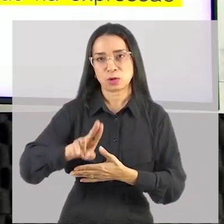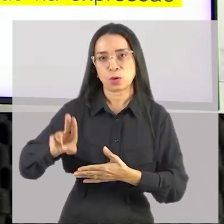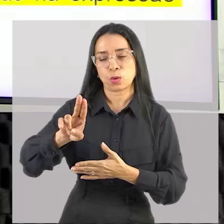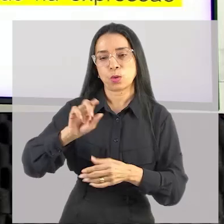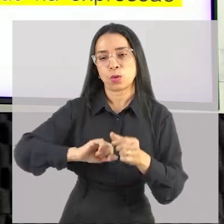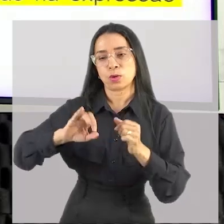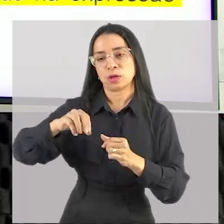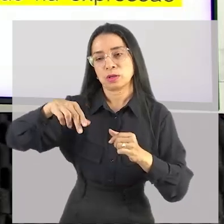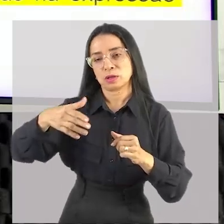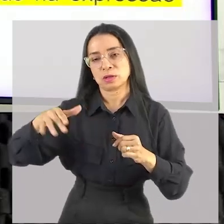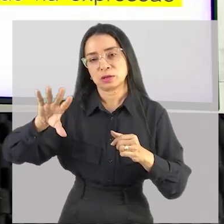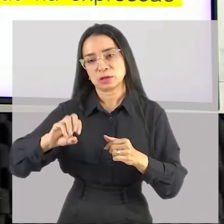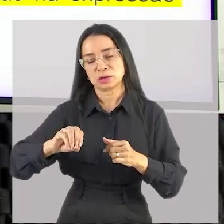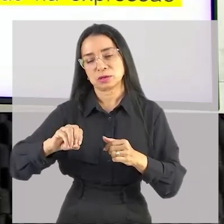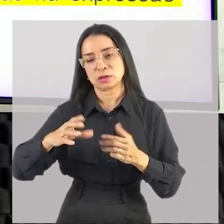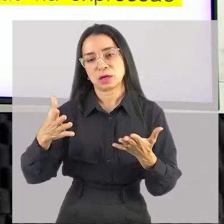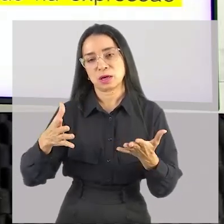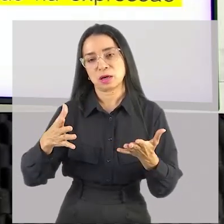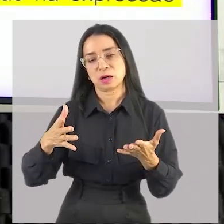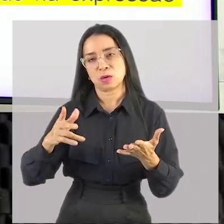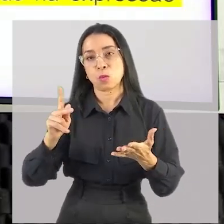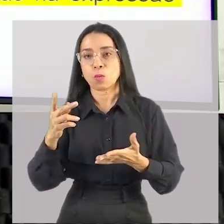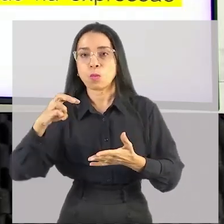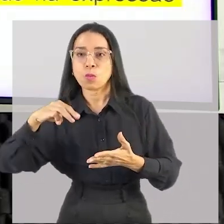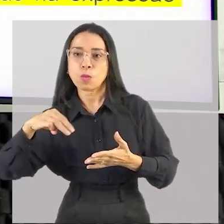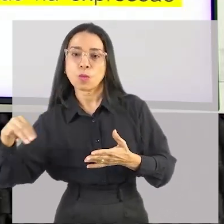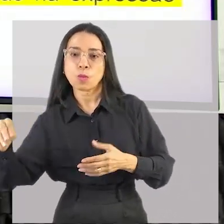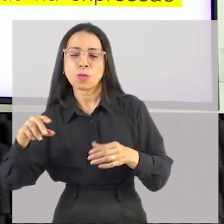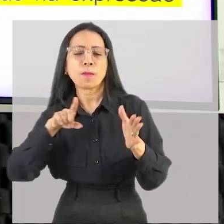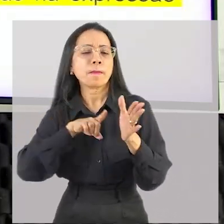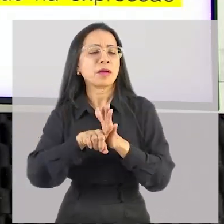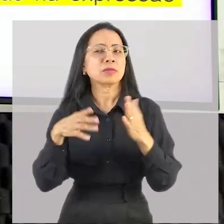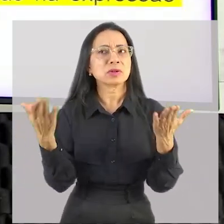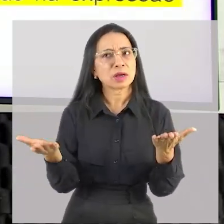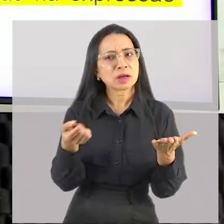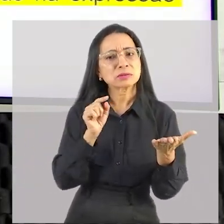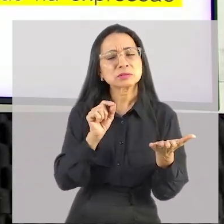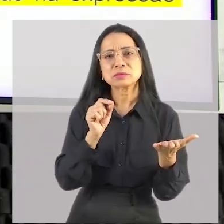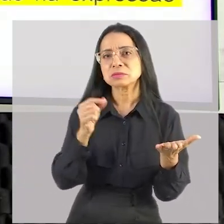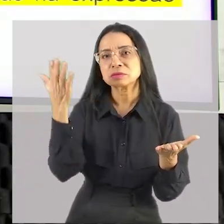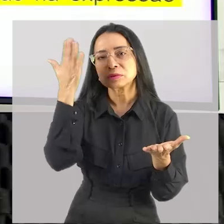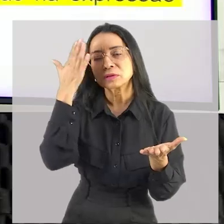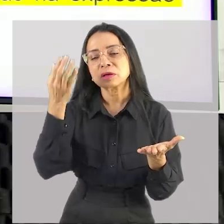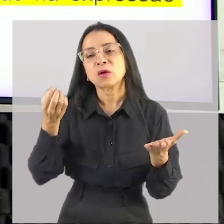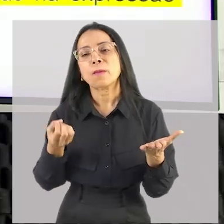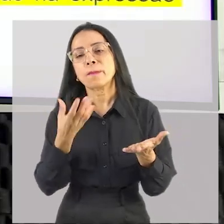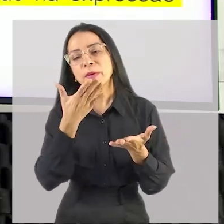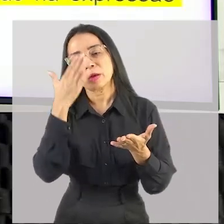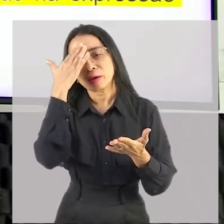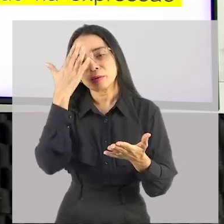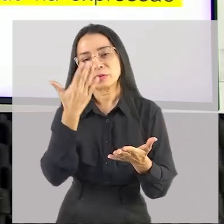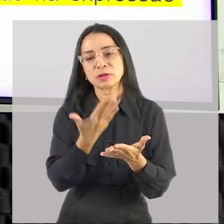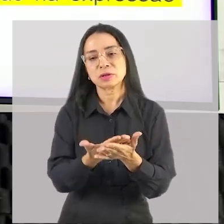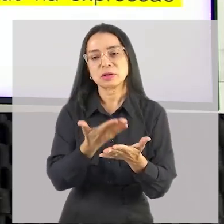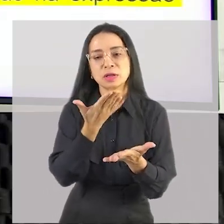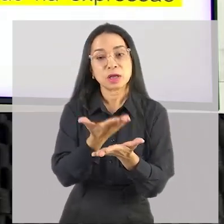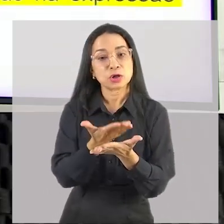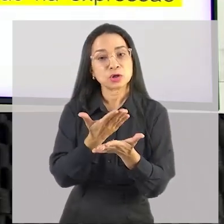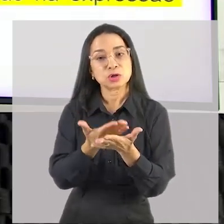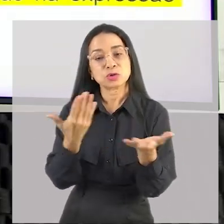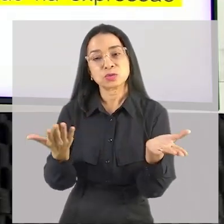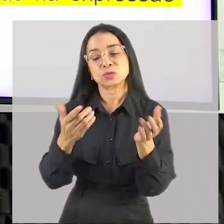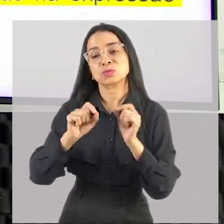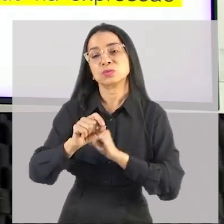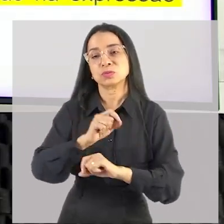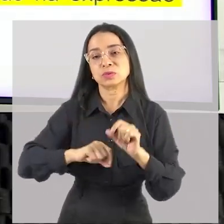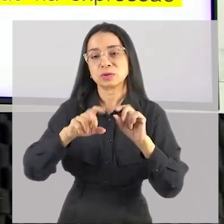a interjeição E aí eu posso perguntar para vocês, e aí, vocês entenderam bem? Com certeza. Estudem as figuras